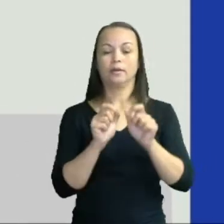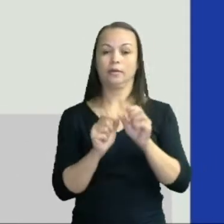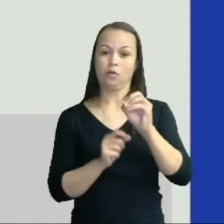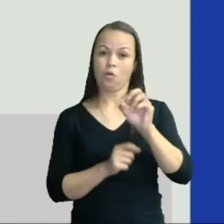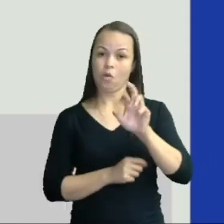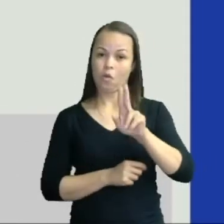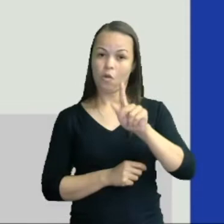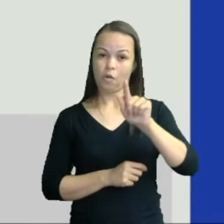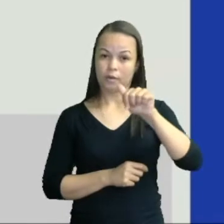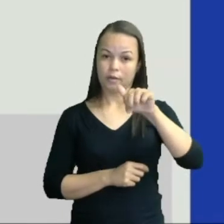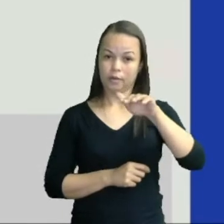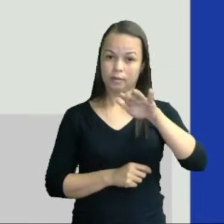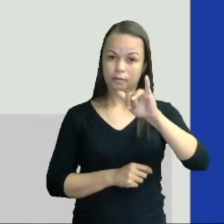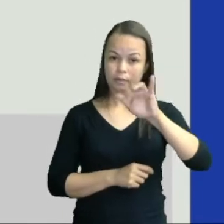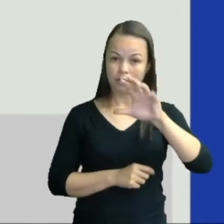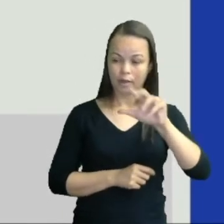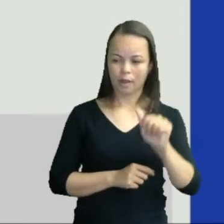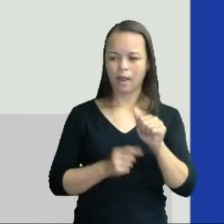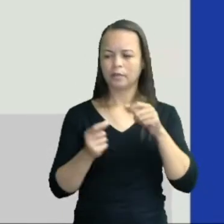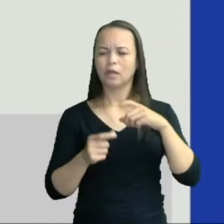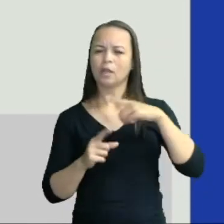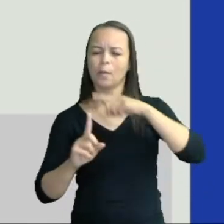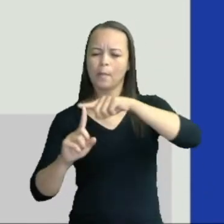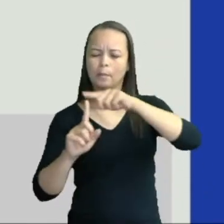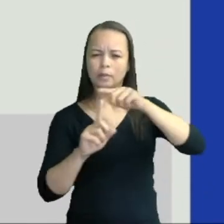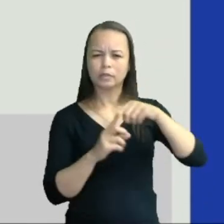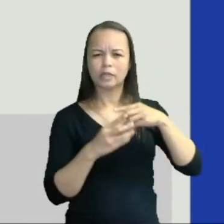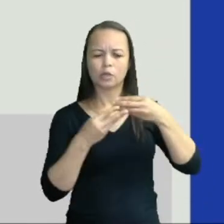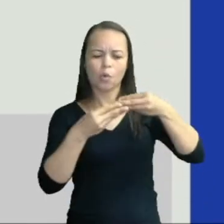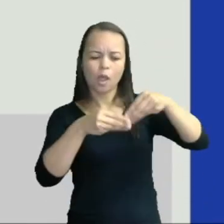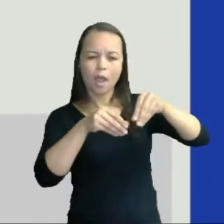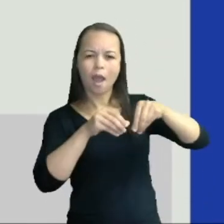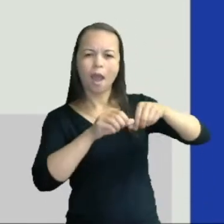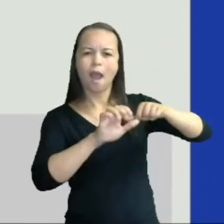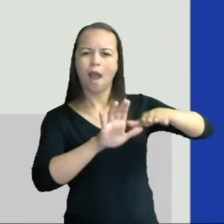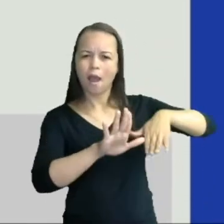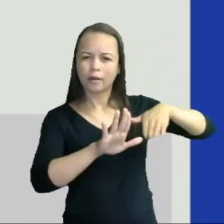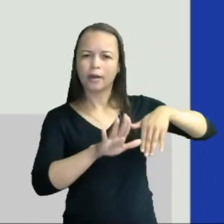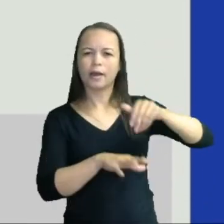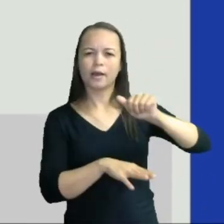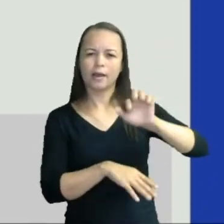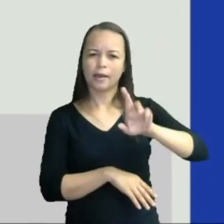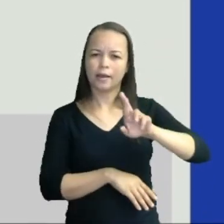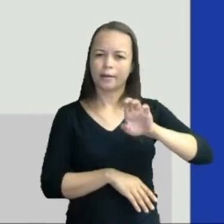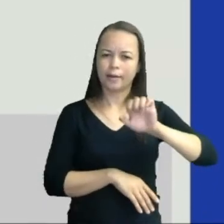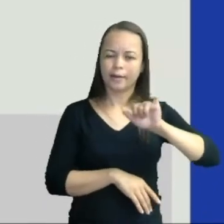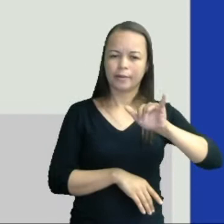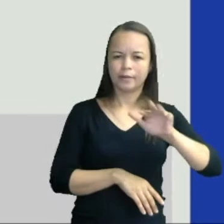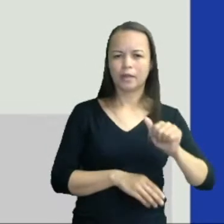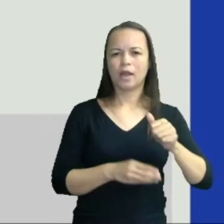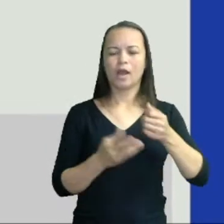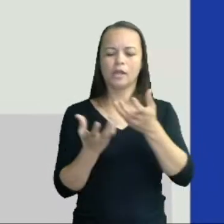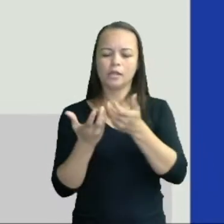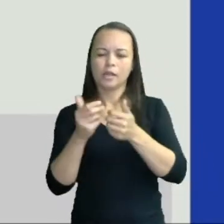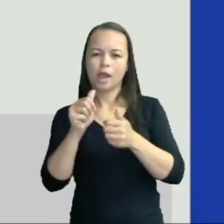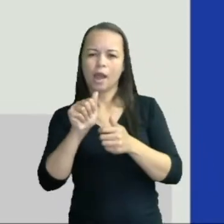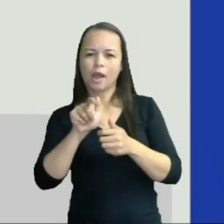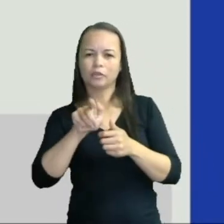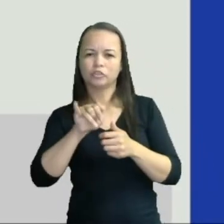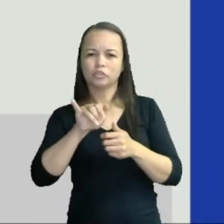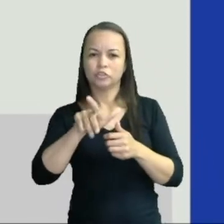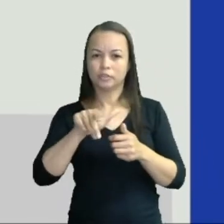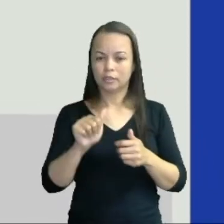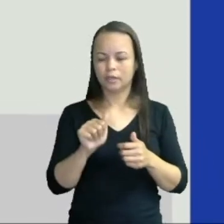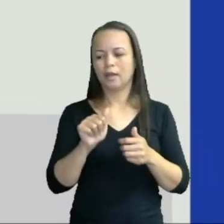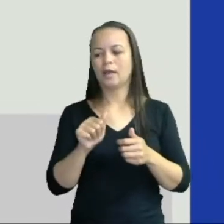que tipo de solo teremos ali. Aí nós temos solo rico em areia, solo rico em argila, solo rico em humus e solo